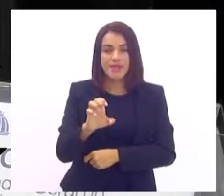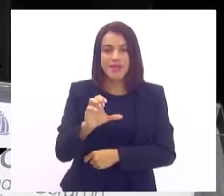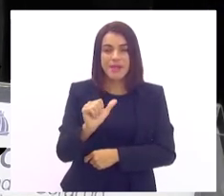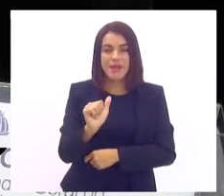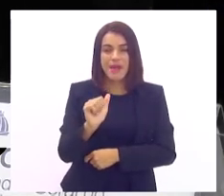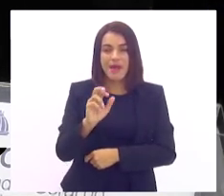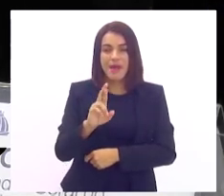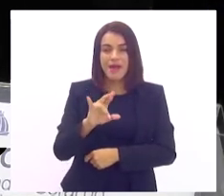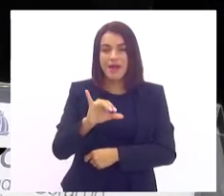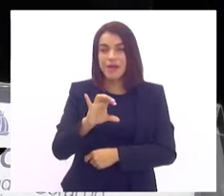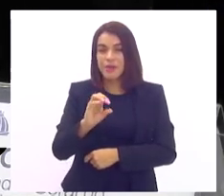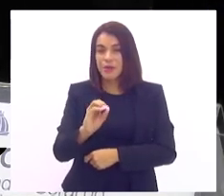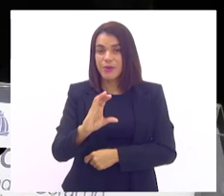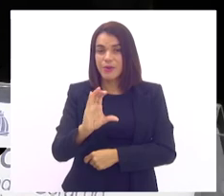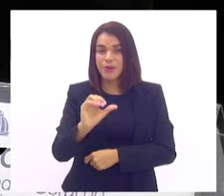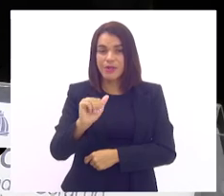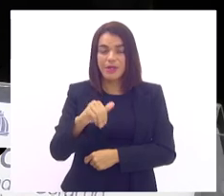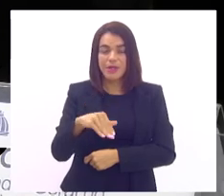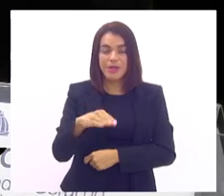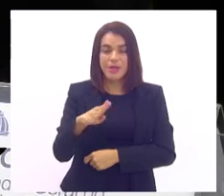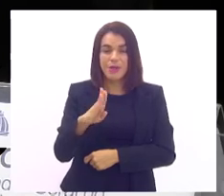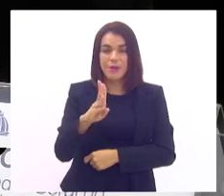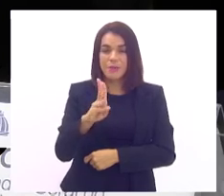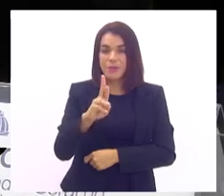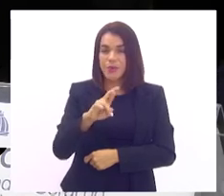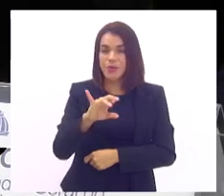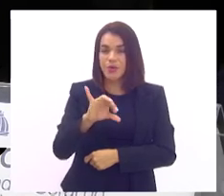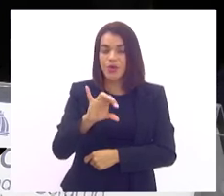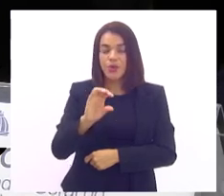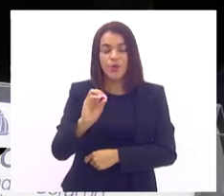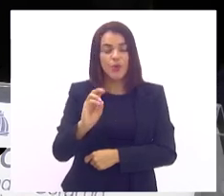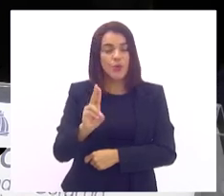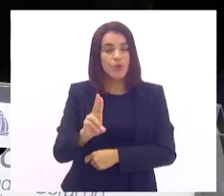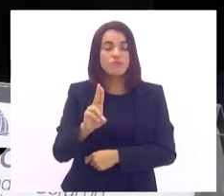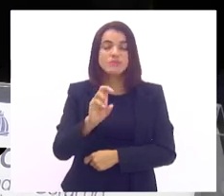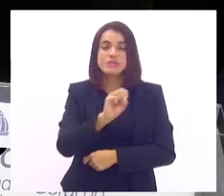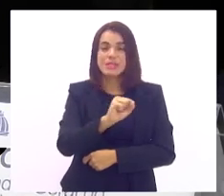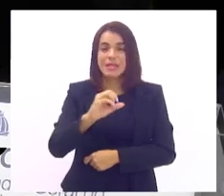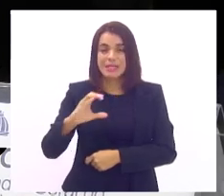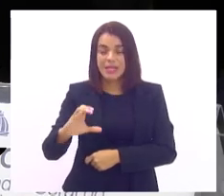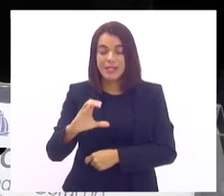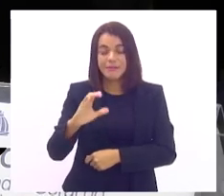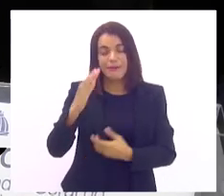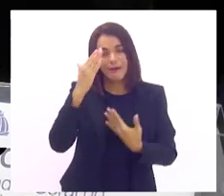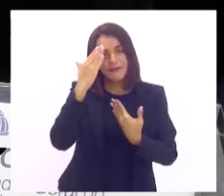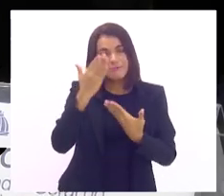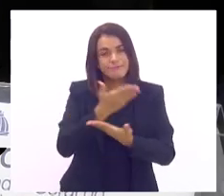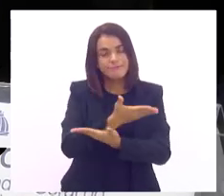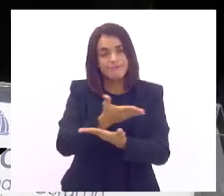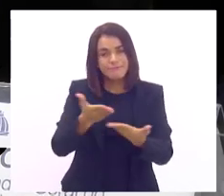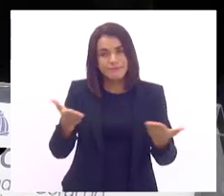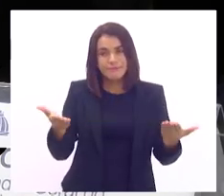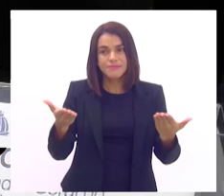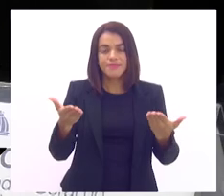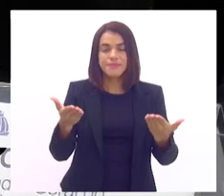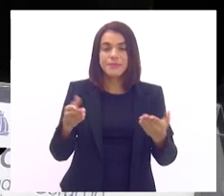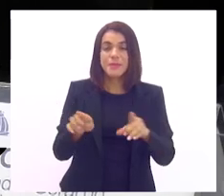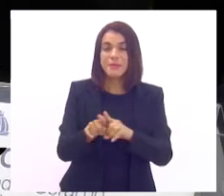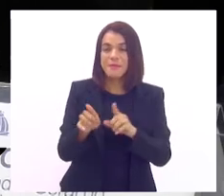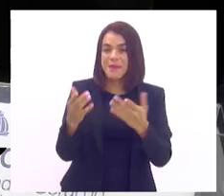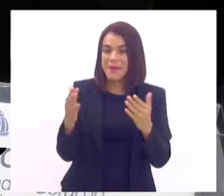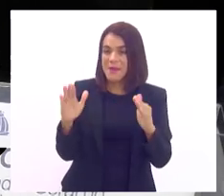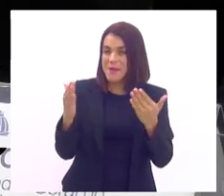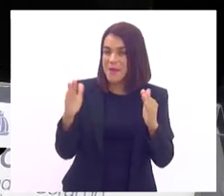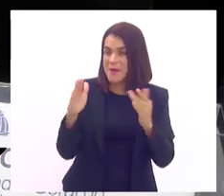reforço o convite. É, agradeço também a todos vocês pelo reconhecimento, e aqui eu queria homenagear o